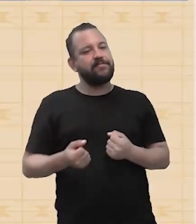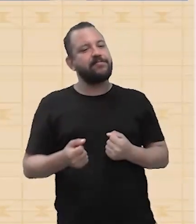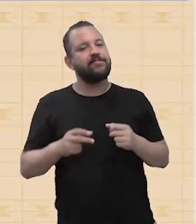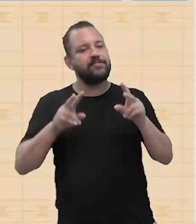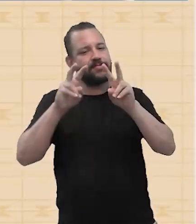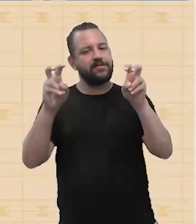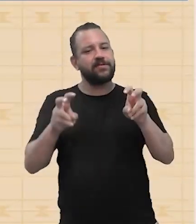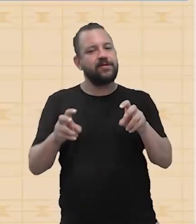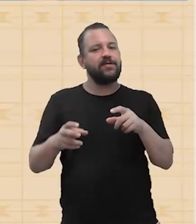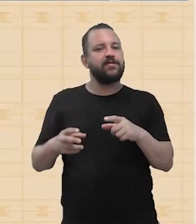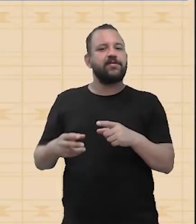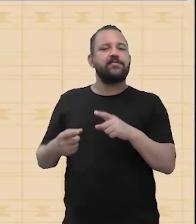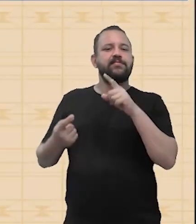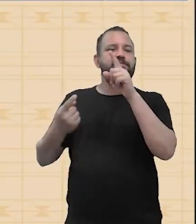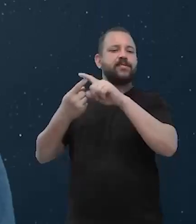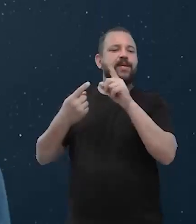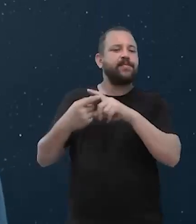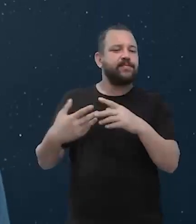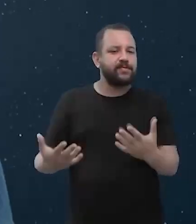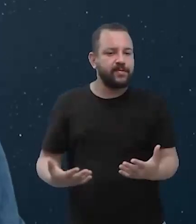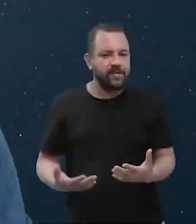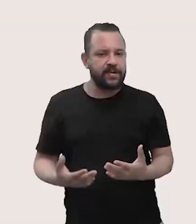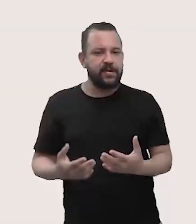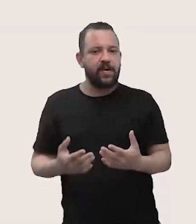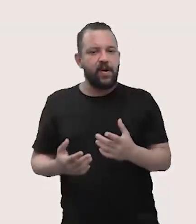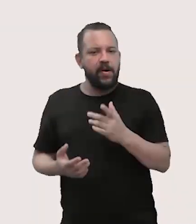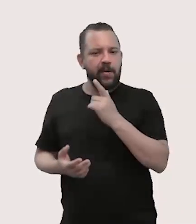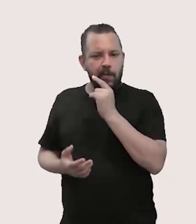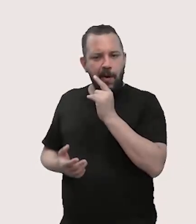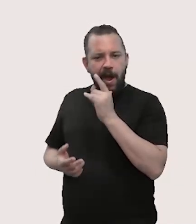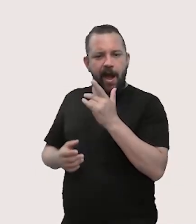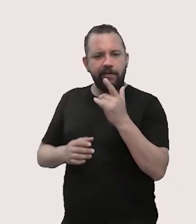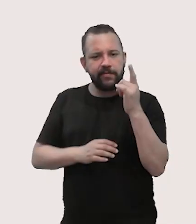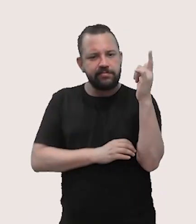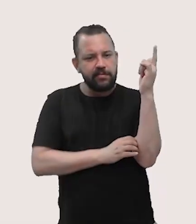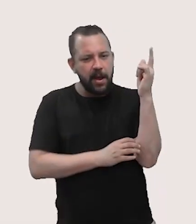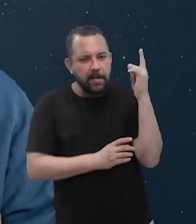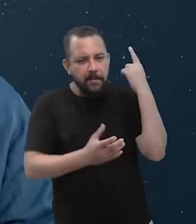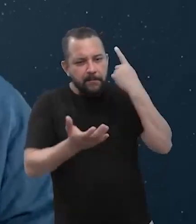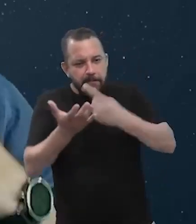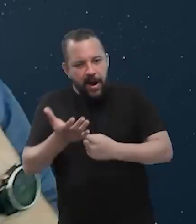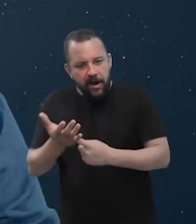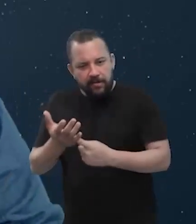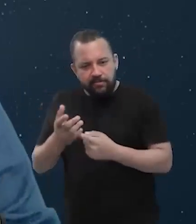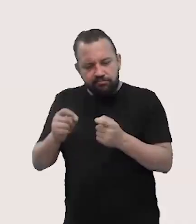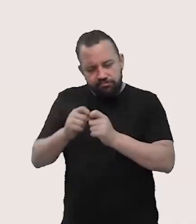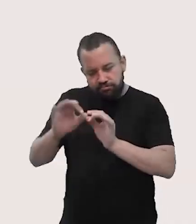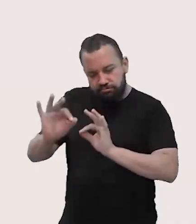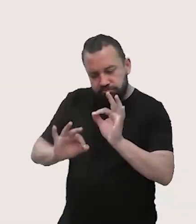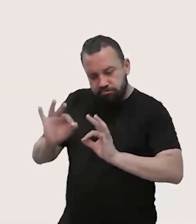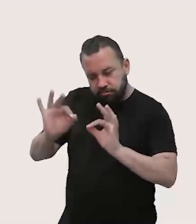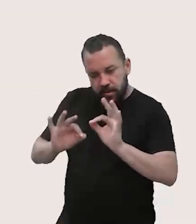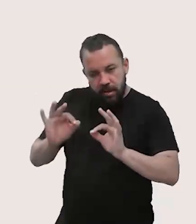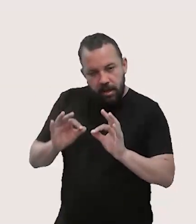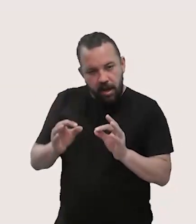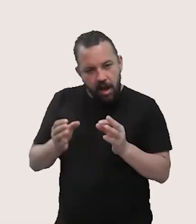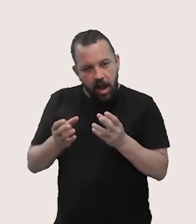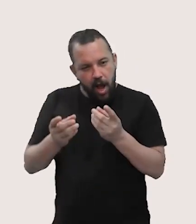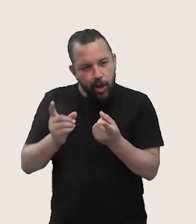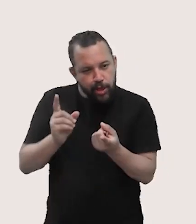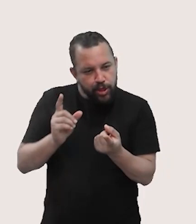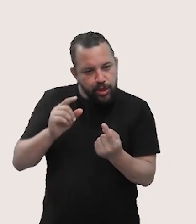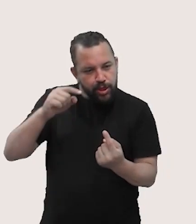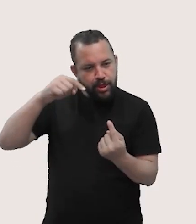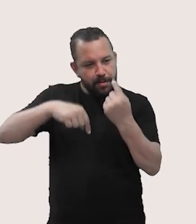aula de hoje. Vamos lá! Uma garrafa térmica em uma determinada marca foi construída de forma a diminuir a troca de calor com o ambiente,